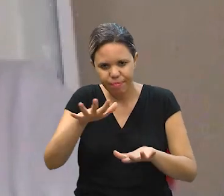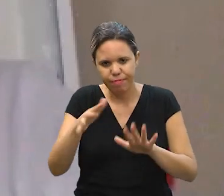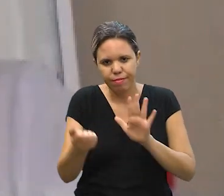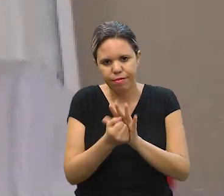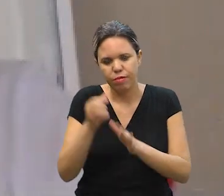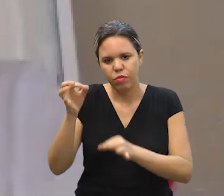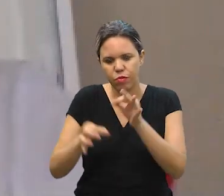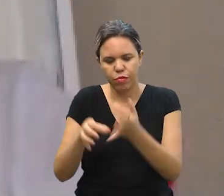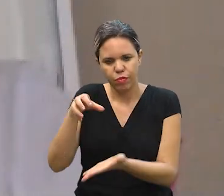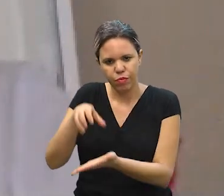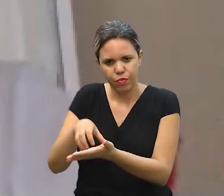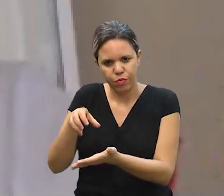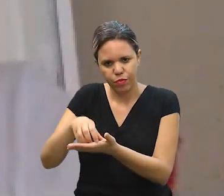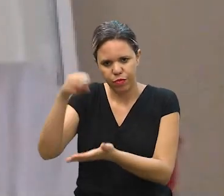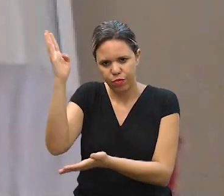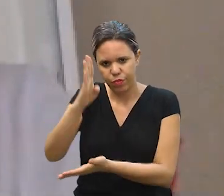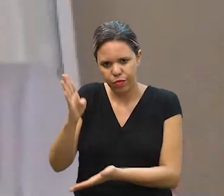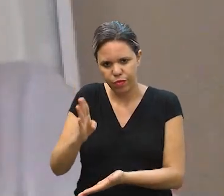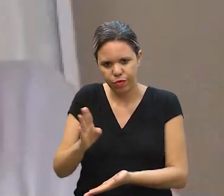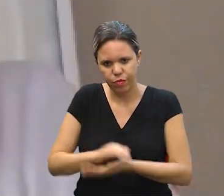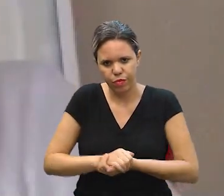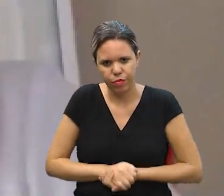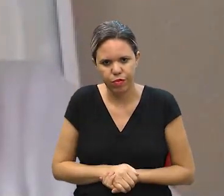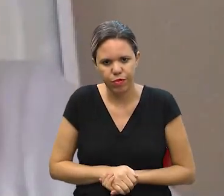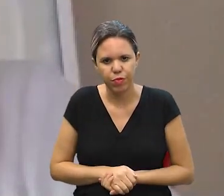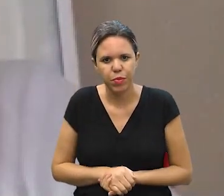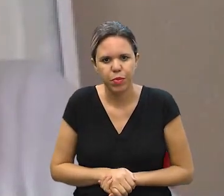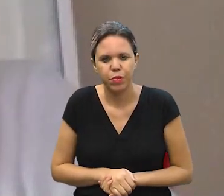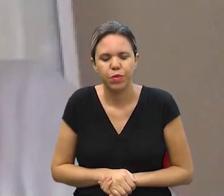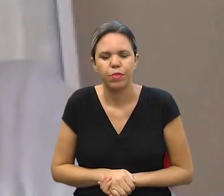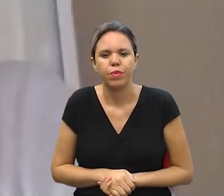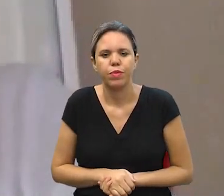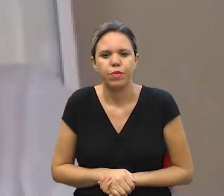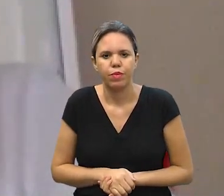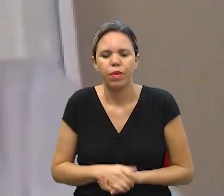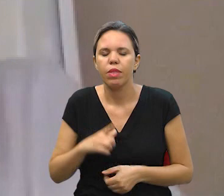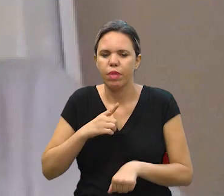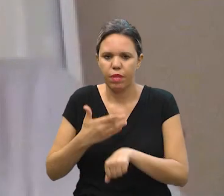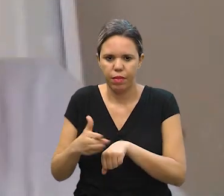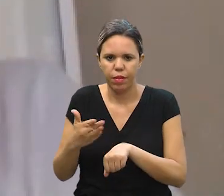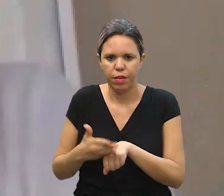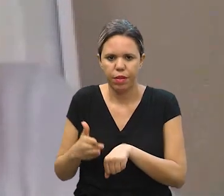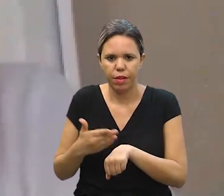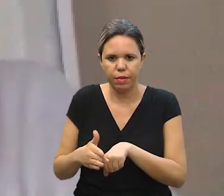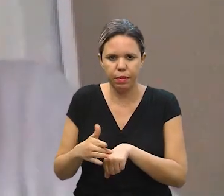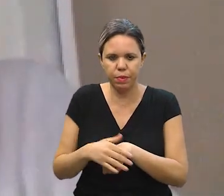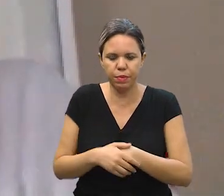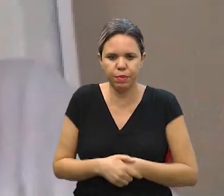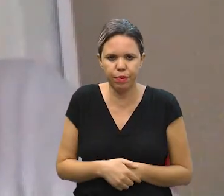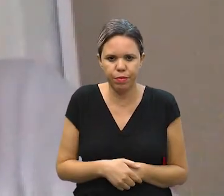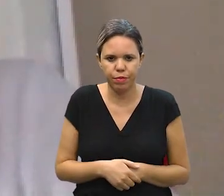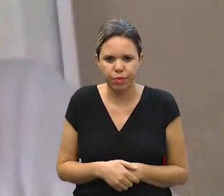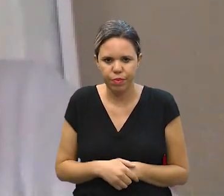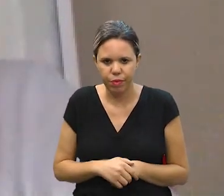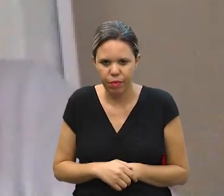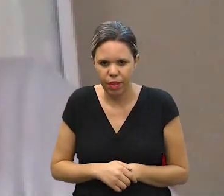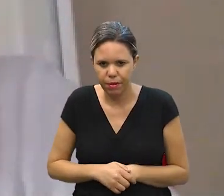marcos jurídicos brasileiros. E temos também práticas, que